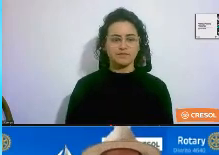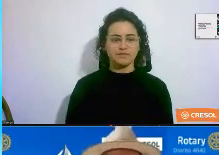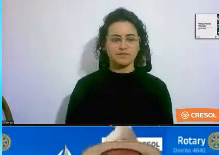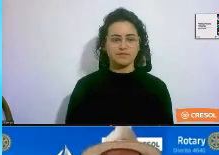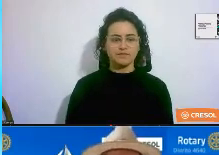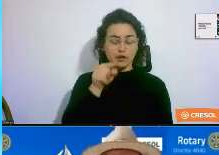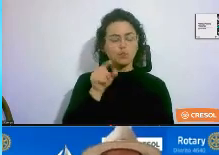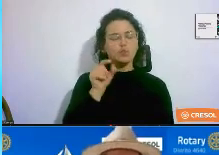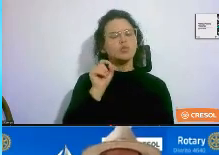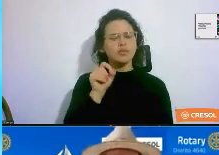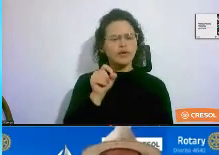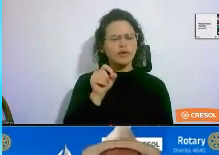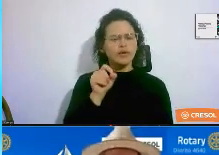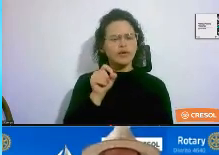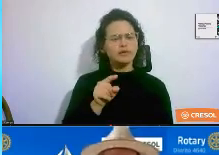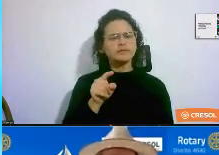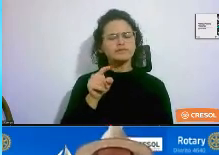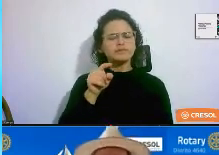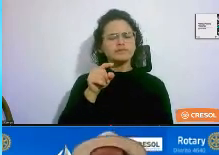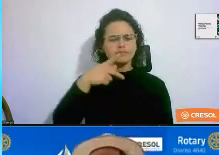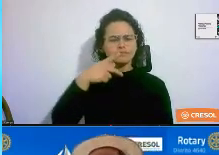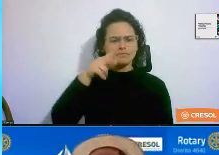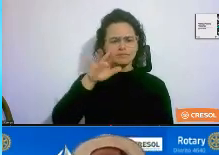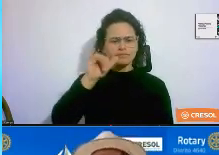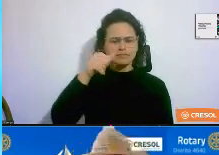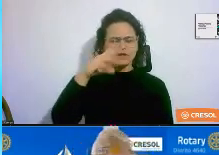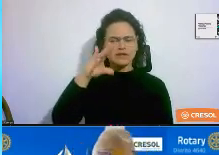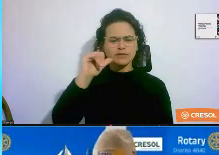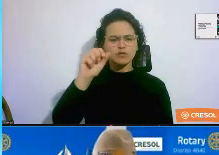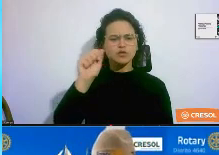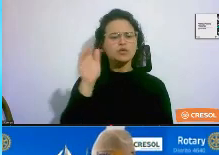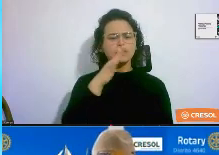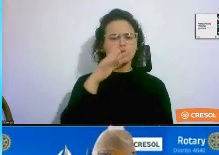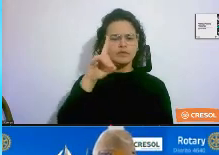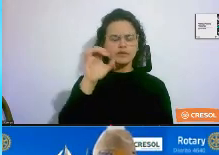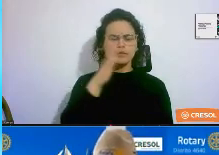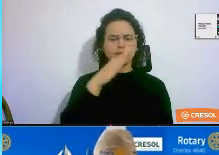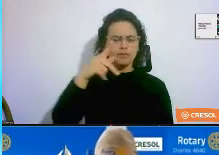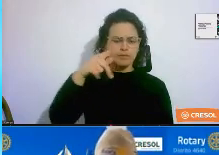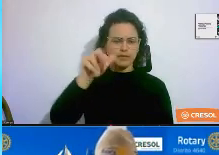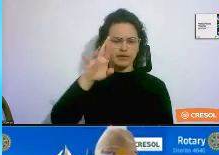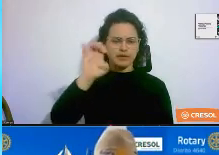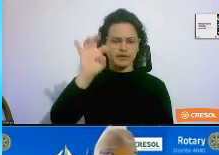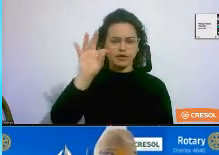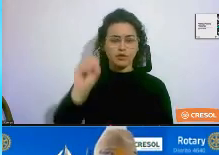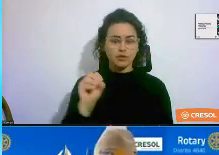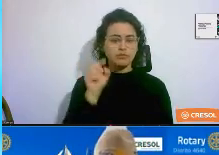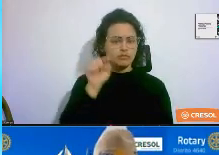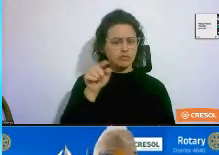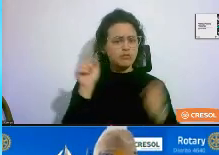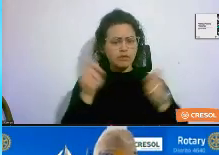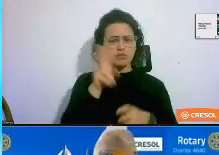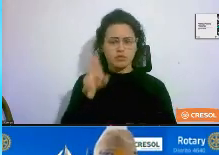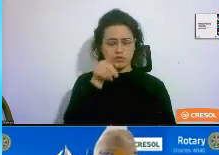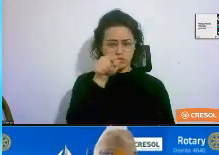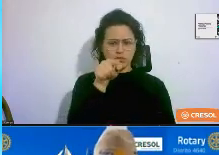Na hora de buscar resultado financeiro, você pode utilizar o princípio do Pareto. O